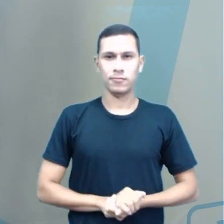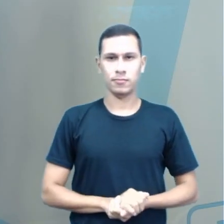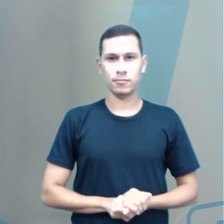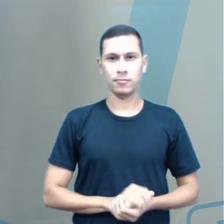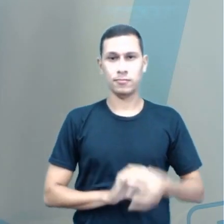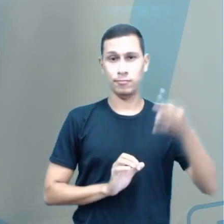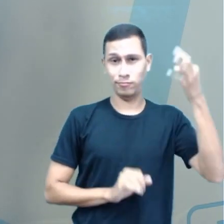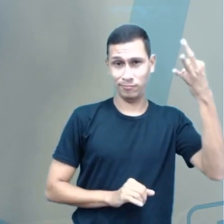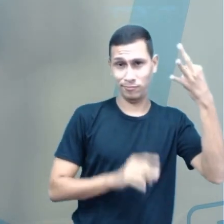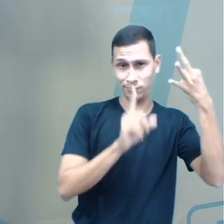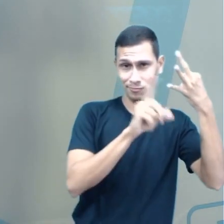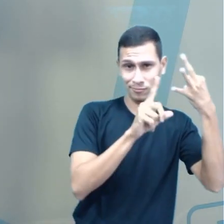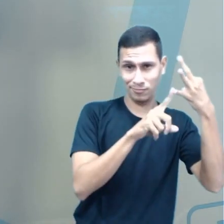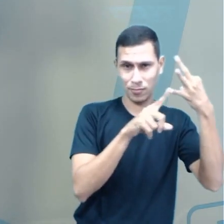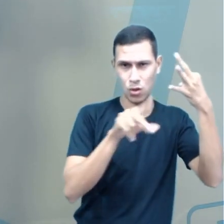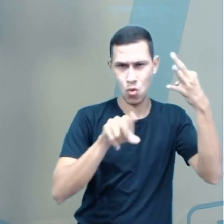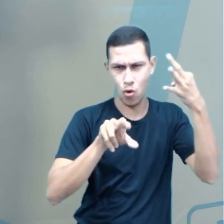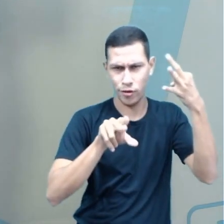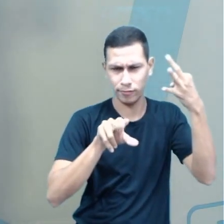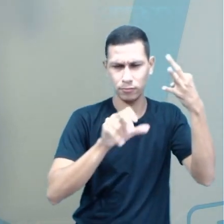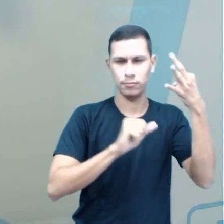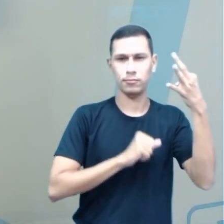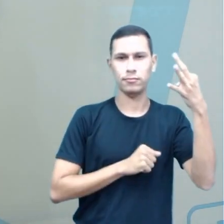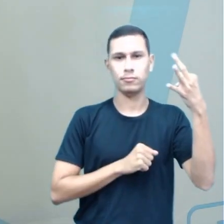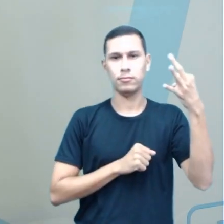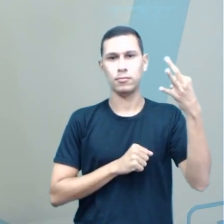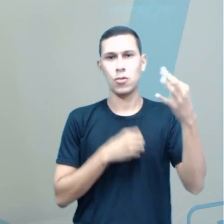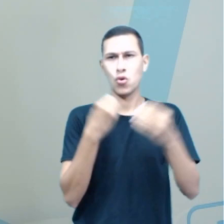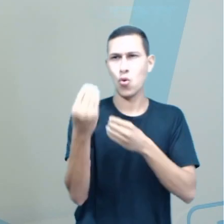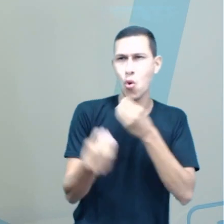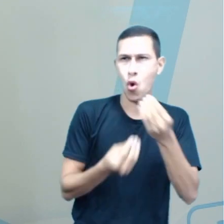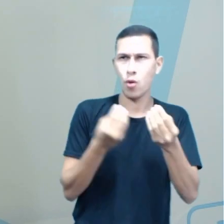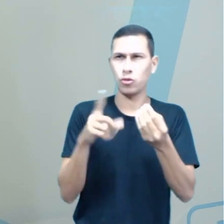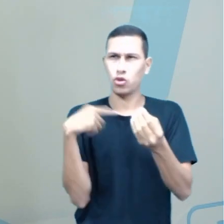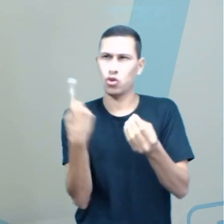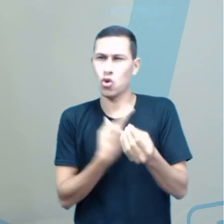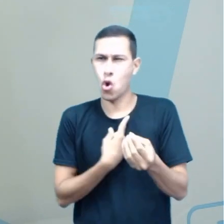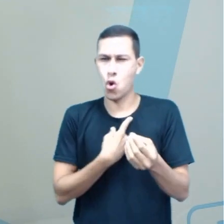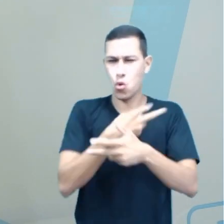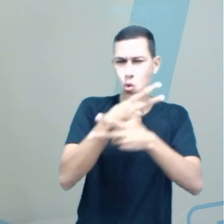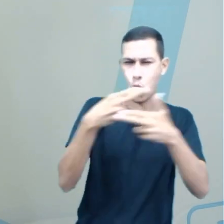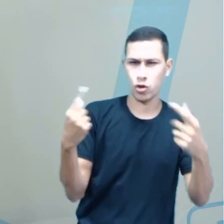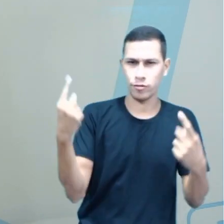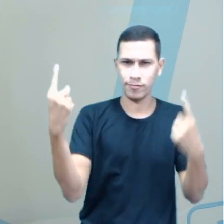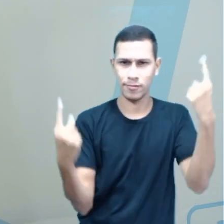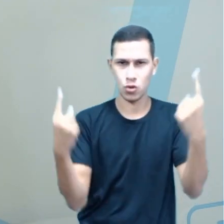Comparativo de igualdade. Como o próprio nome diz, a gente vai comparar duas coisas,